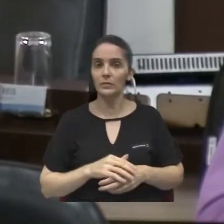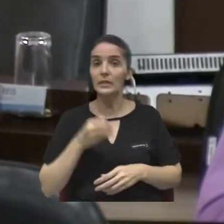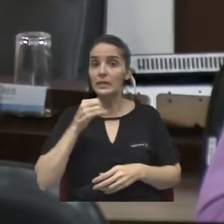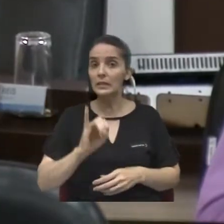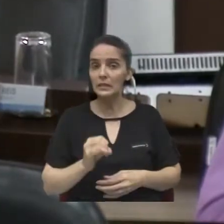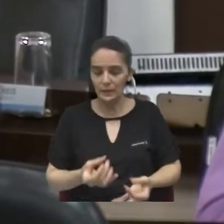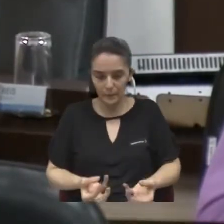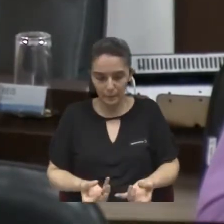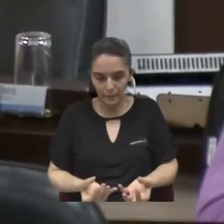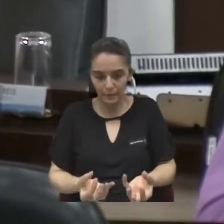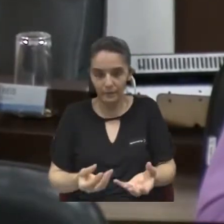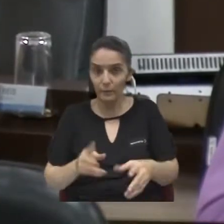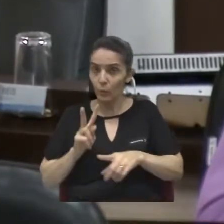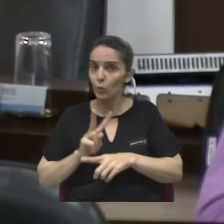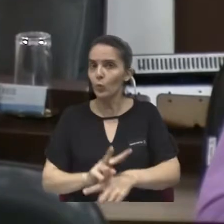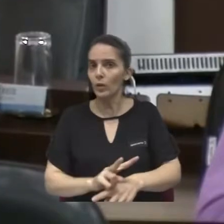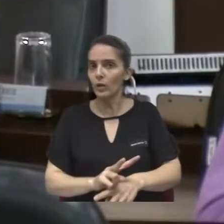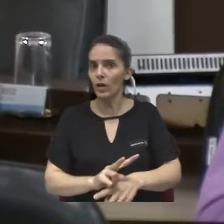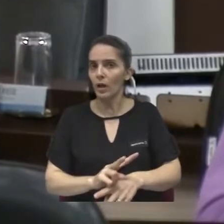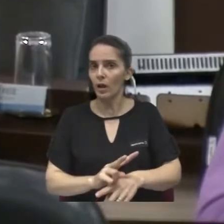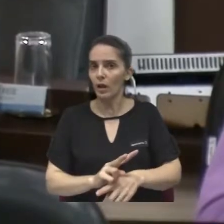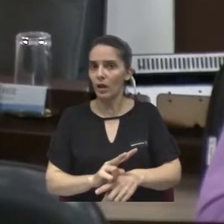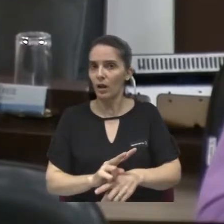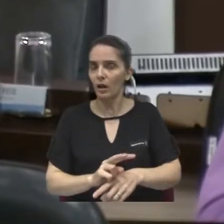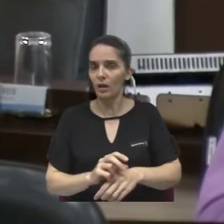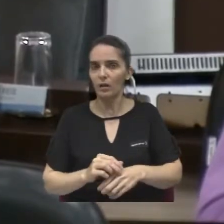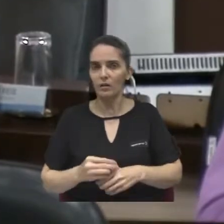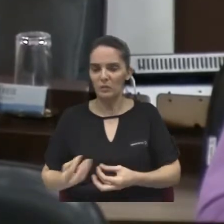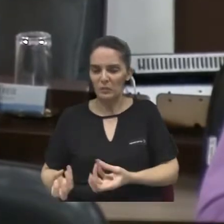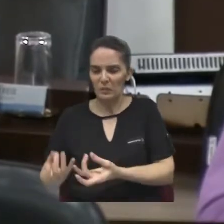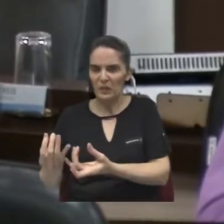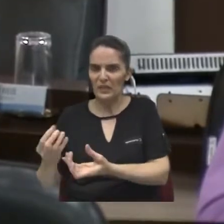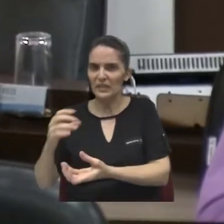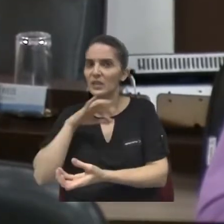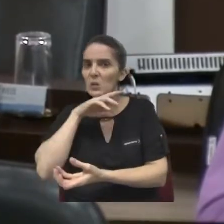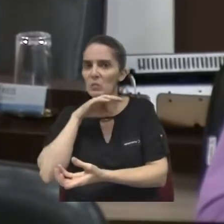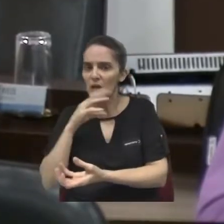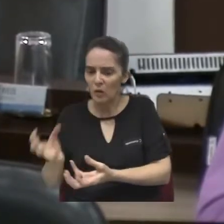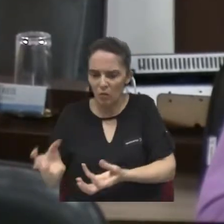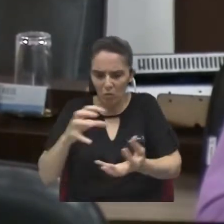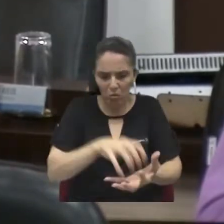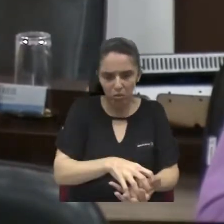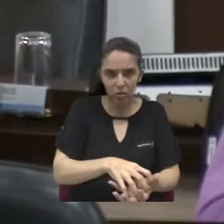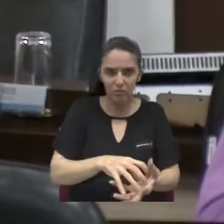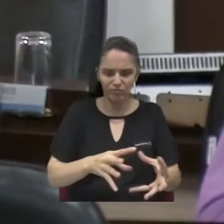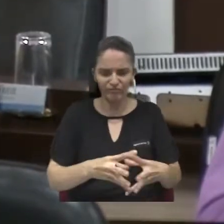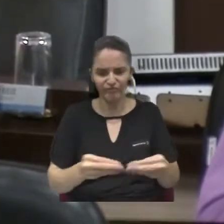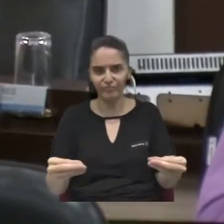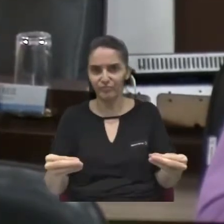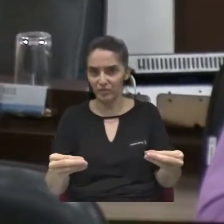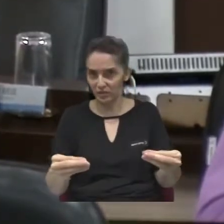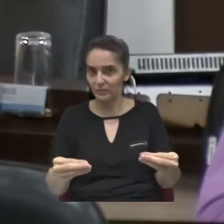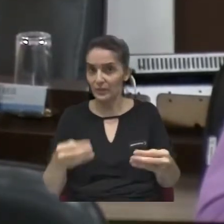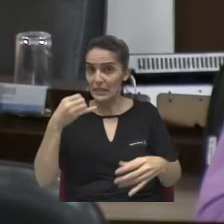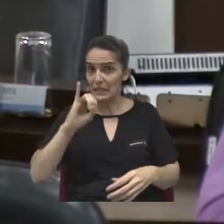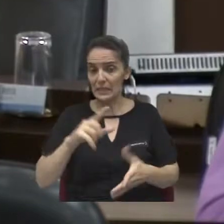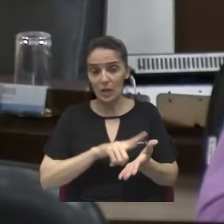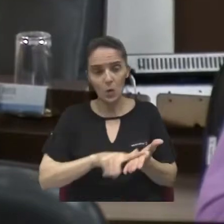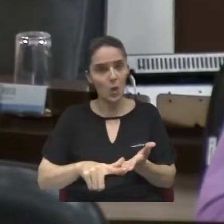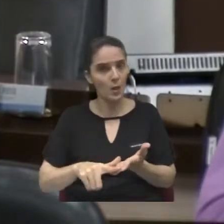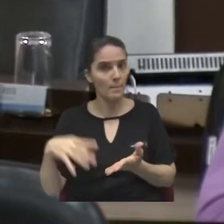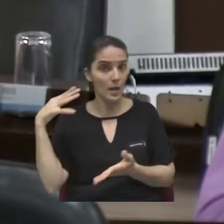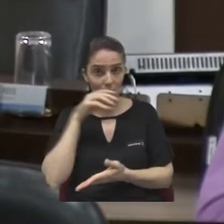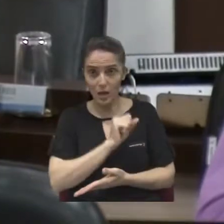ela acaba com a grama. Então, se não fizerem rapidamente uma limpeza nessas praças, onde tem a